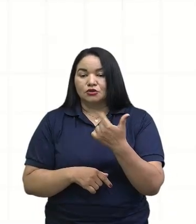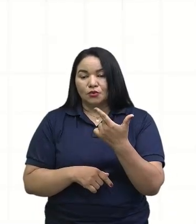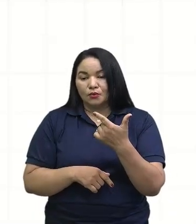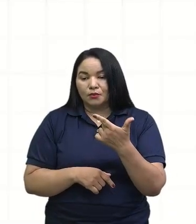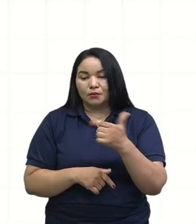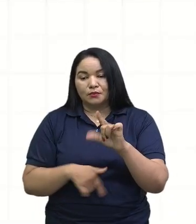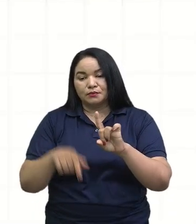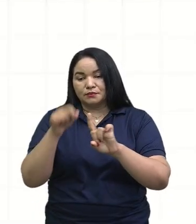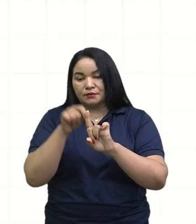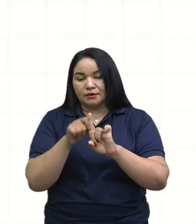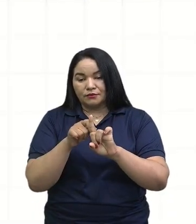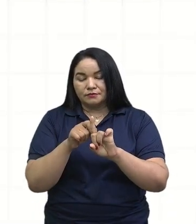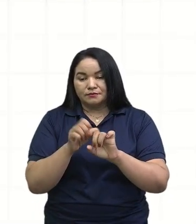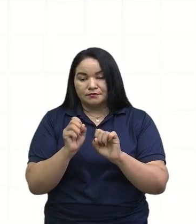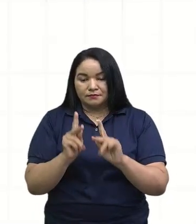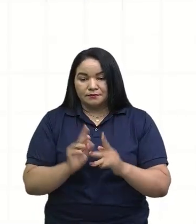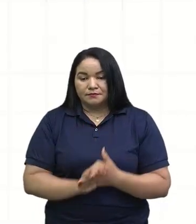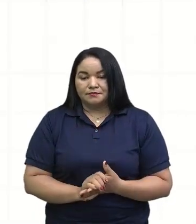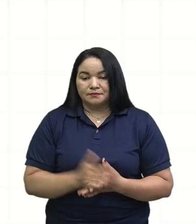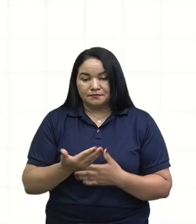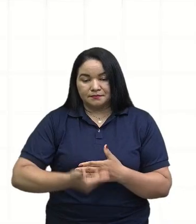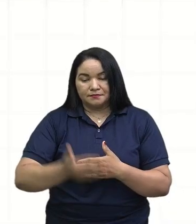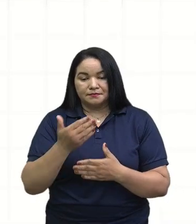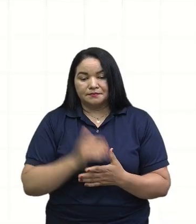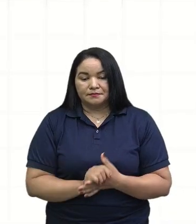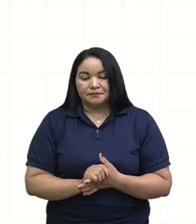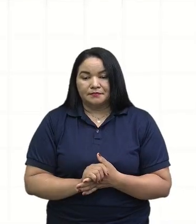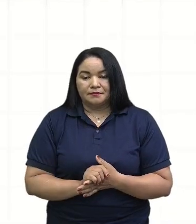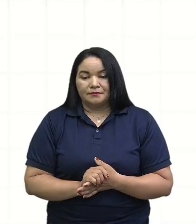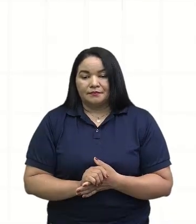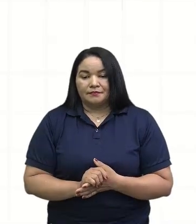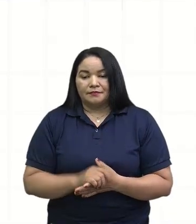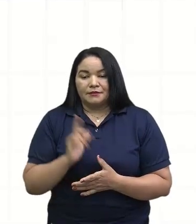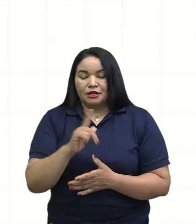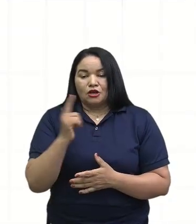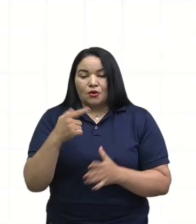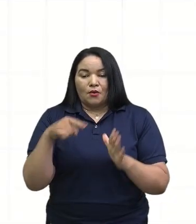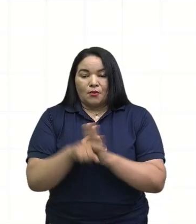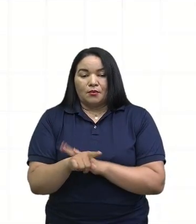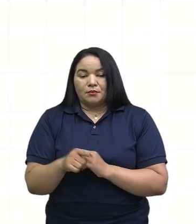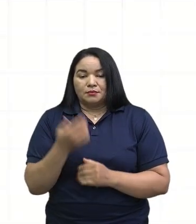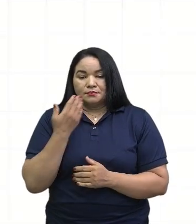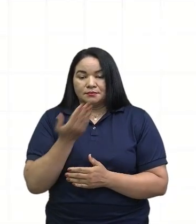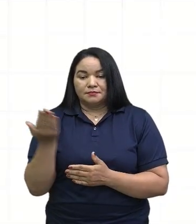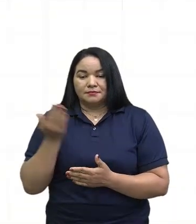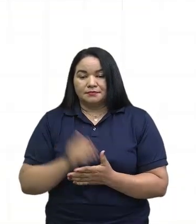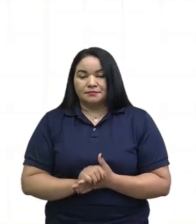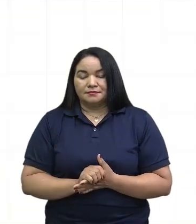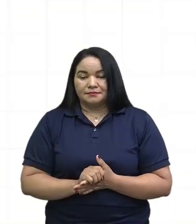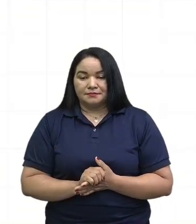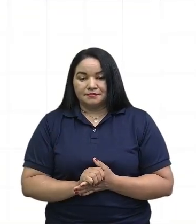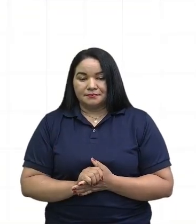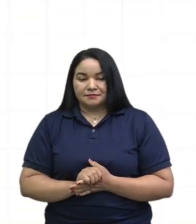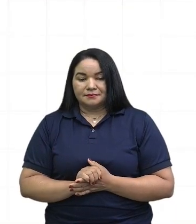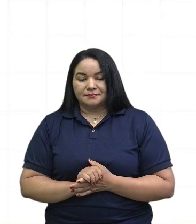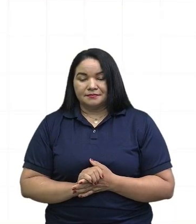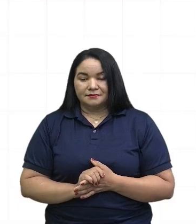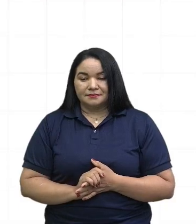graus, certo? Bora continuar? Vamos ver o que nos aguarda aqui na próxima questão aqui sobre ângulos. Vamos